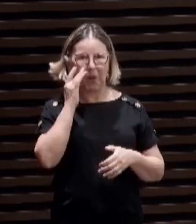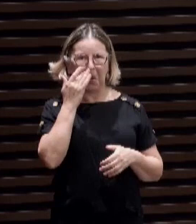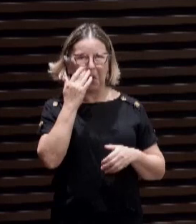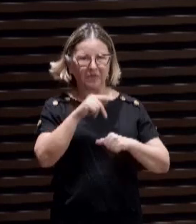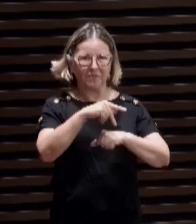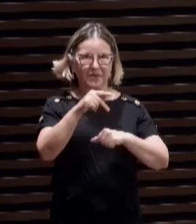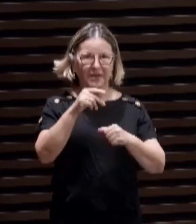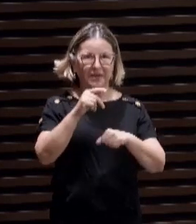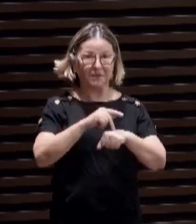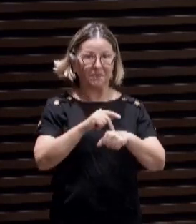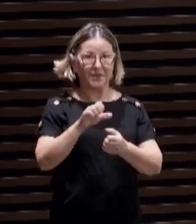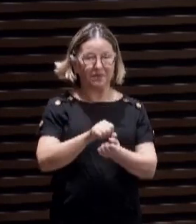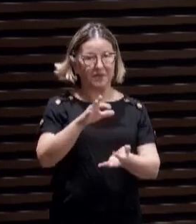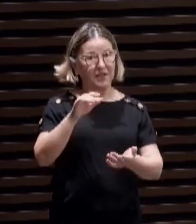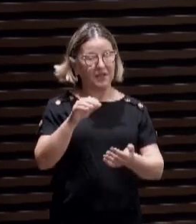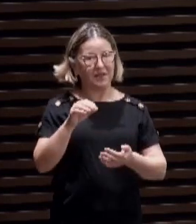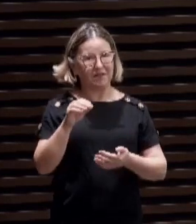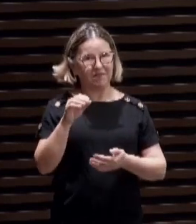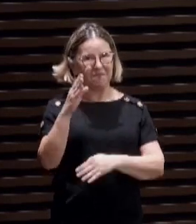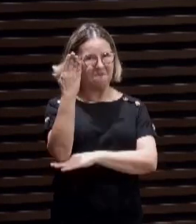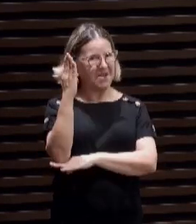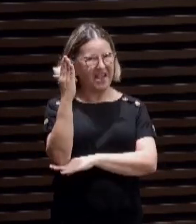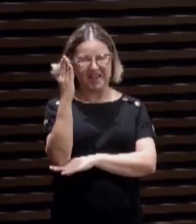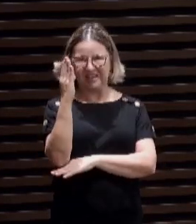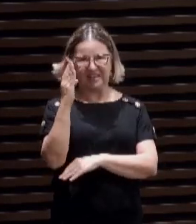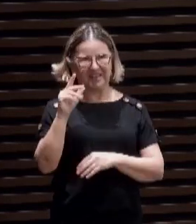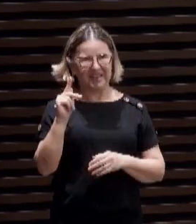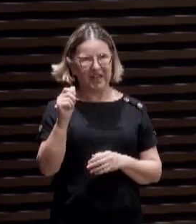pedras preciosas, ou madeira, feno e palha,